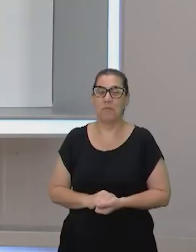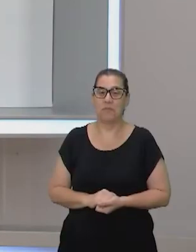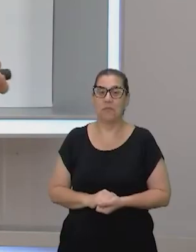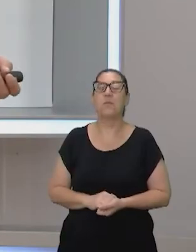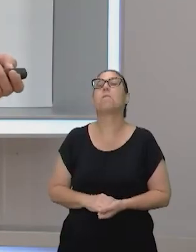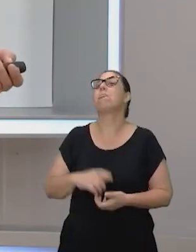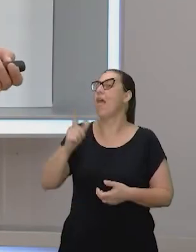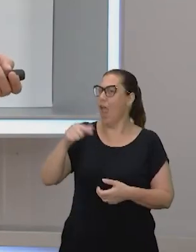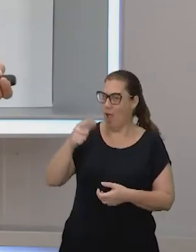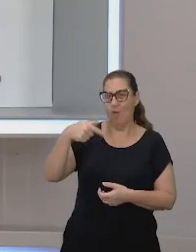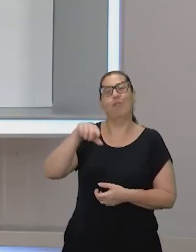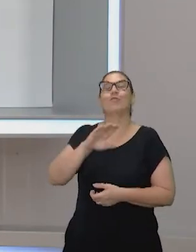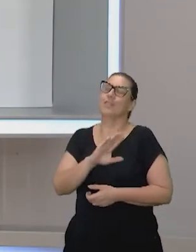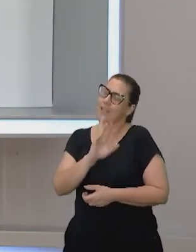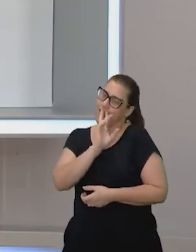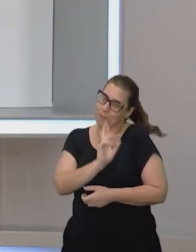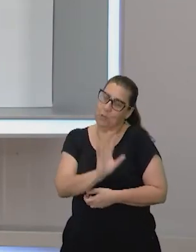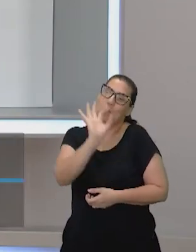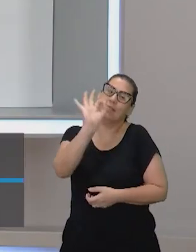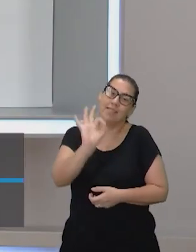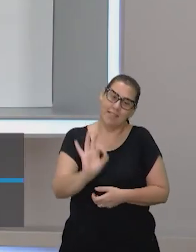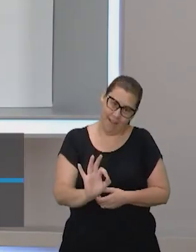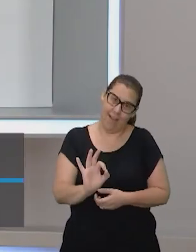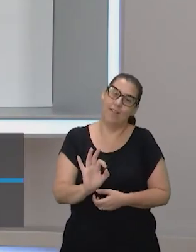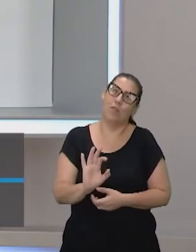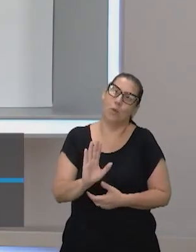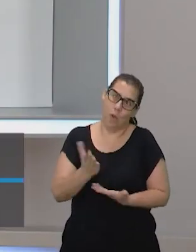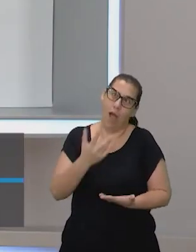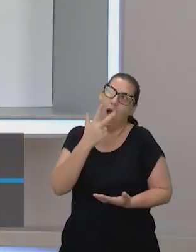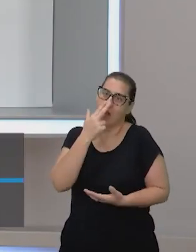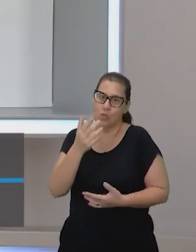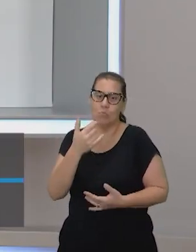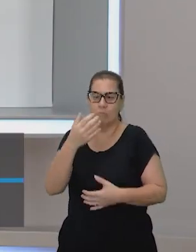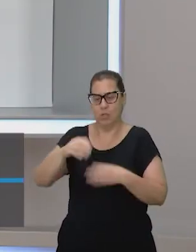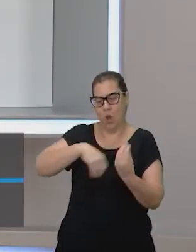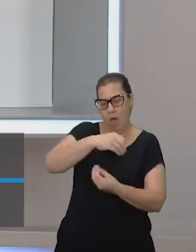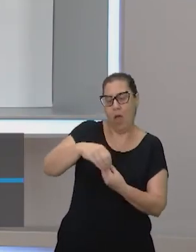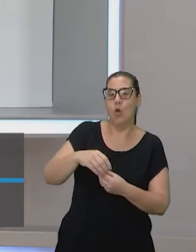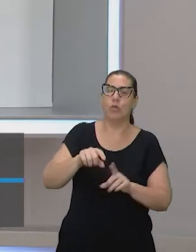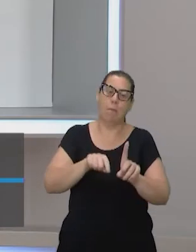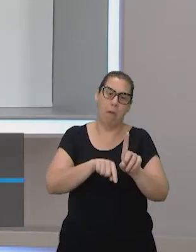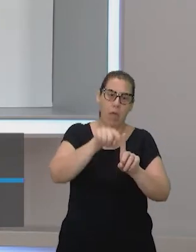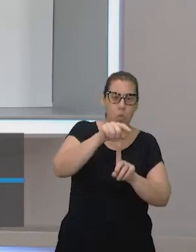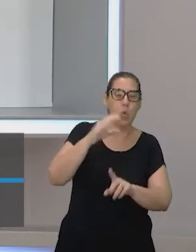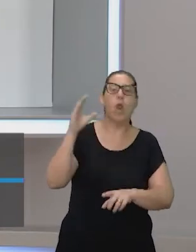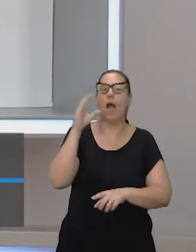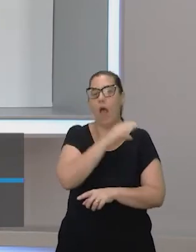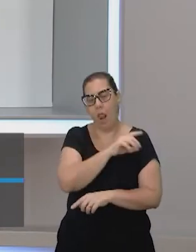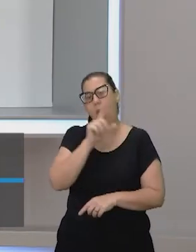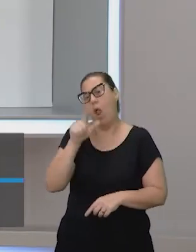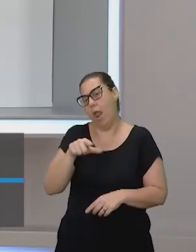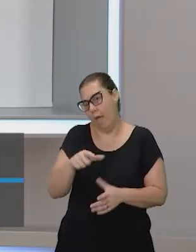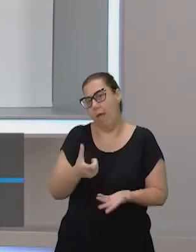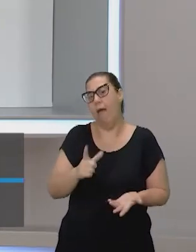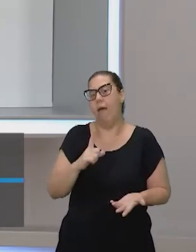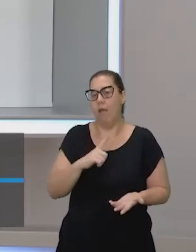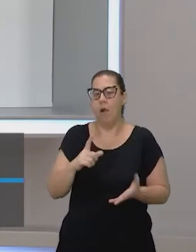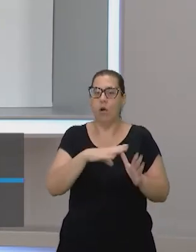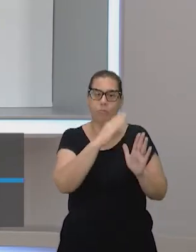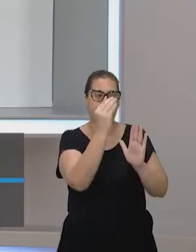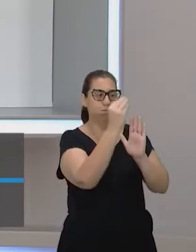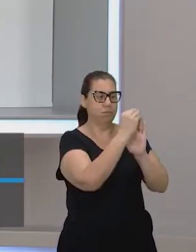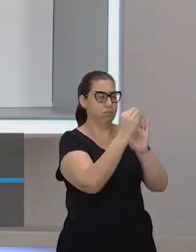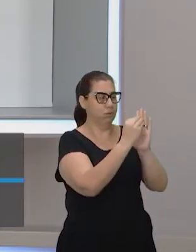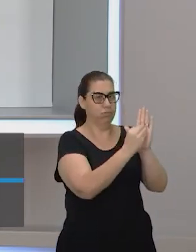É claro que você deve ter respondido aí alguma coisa envolvendo calor, temperatura, não é? Deve ter